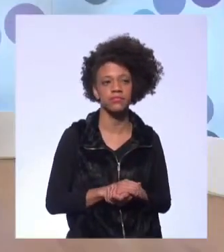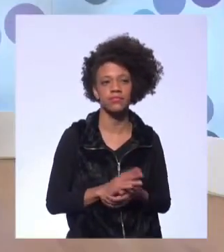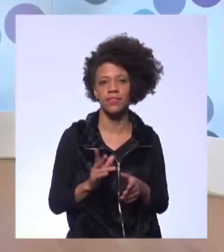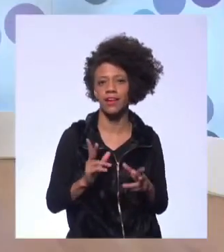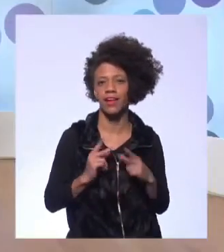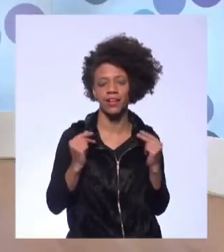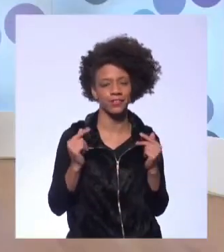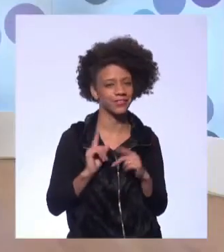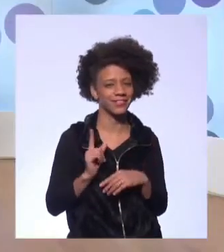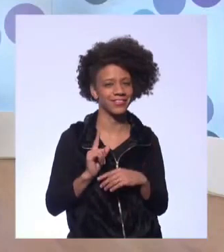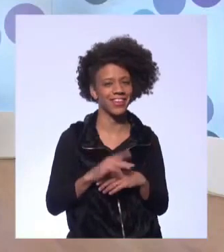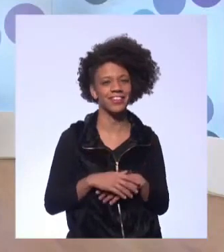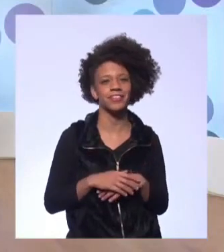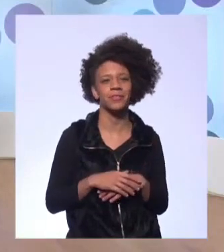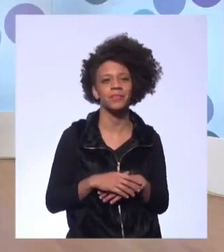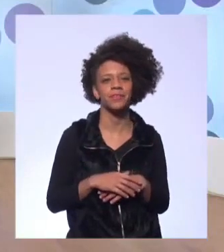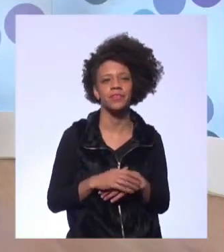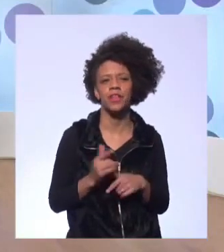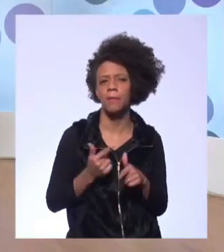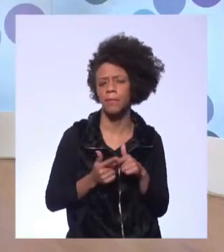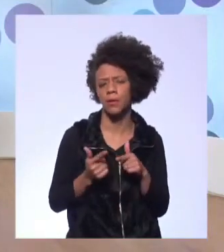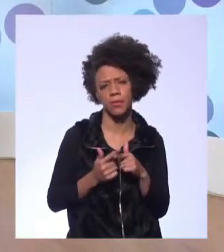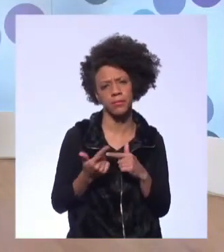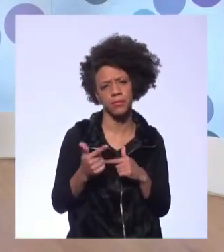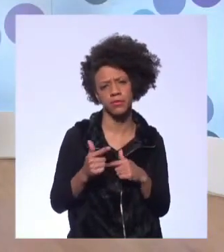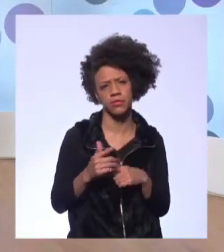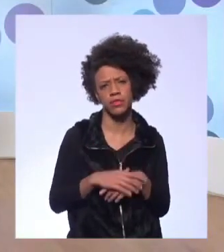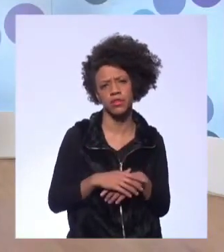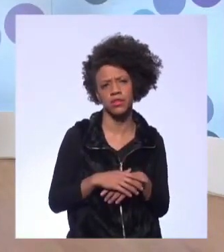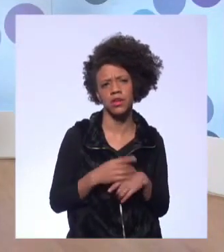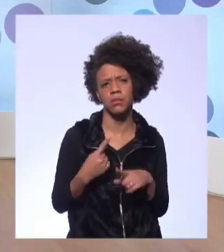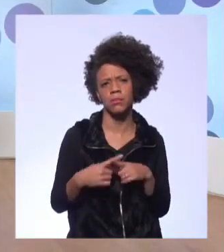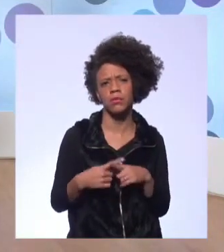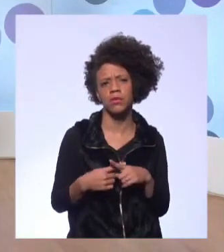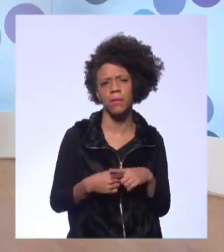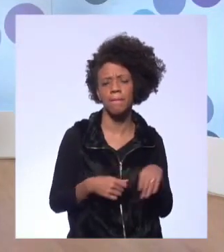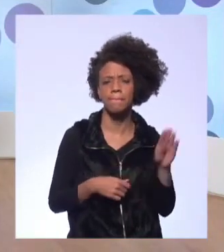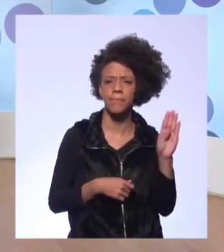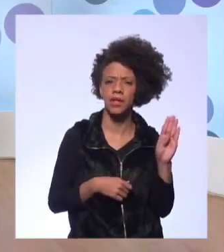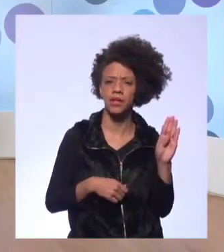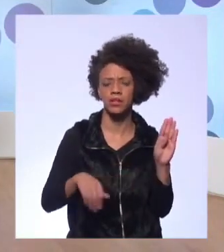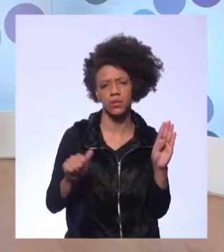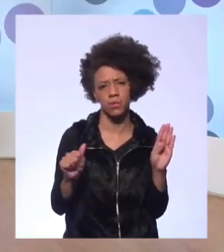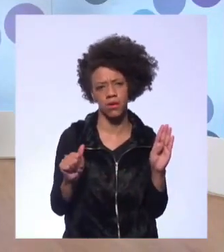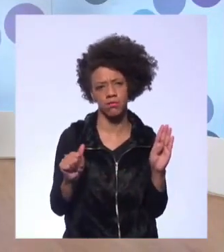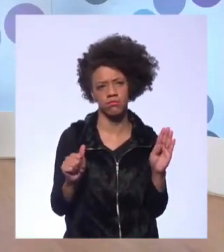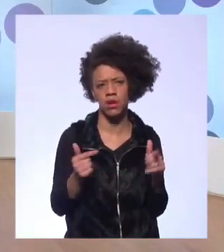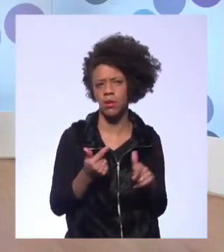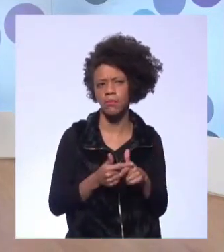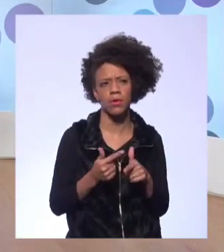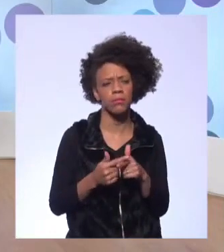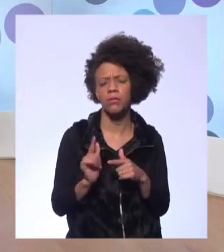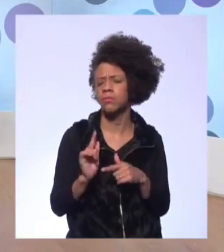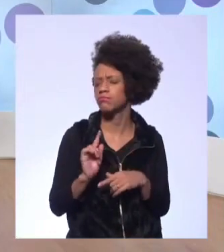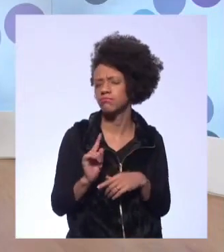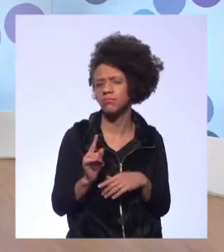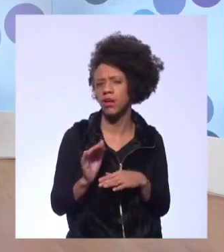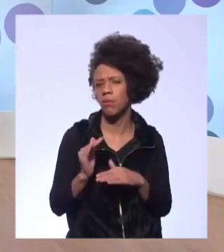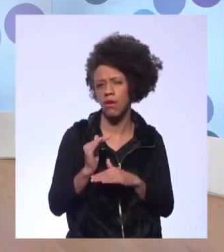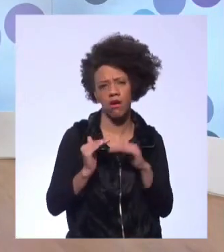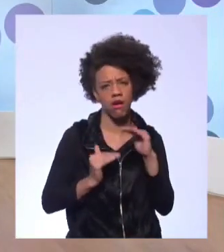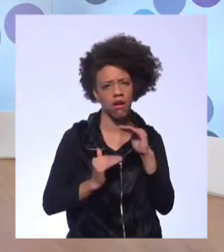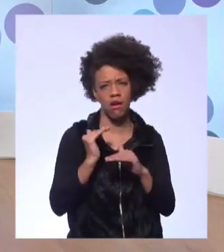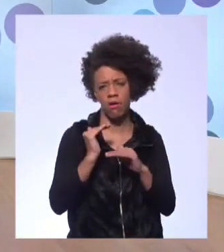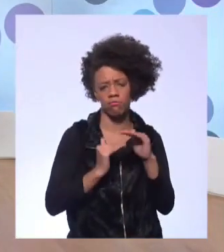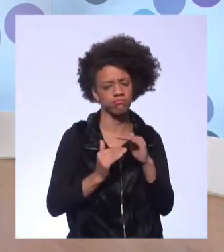gente vai trabalhar bastante isso aqui ainda. E aí não tem problema, né? Que aqui na alternativa tá primeiro o B e depois o A. Não, Nesse não, caso, a não tem ordem problema, não vai tem problema nenhum, interferir.